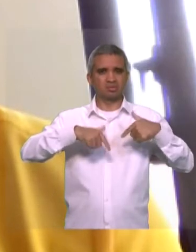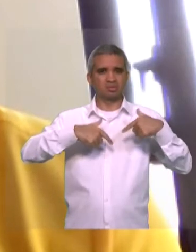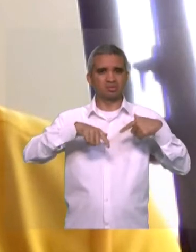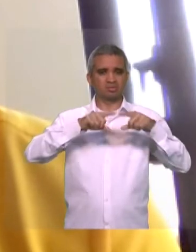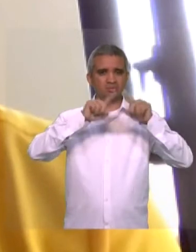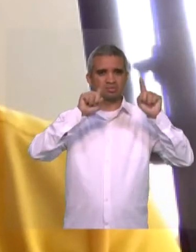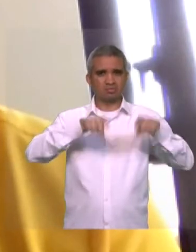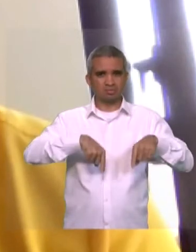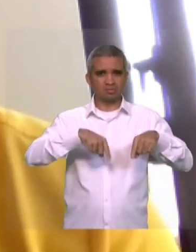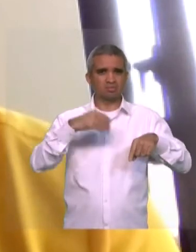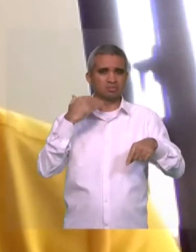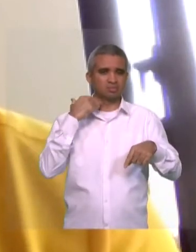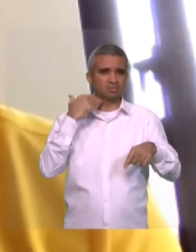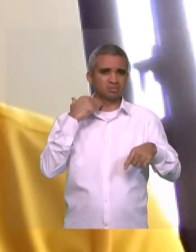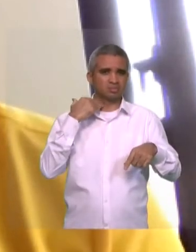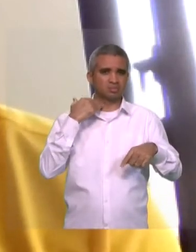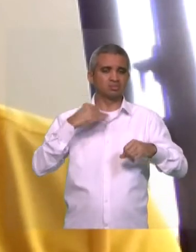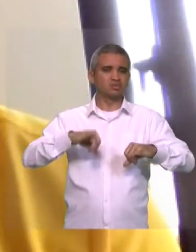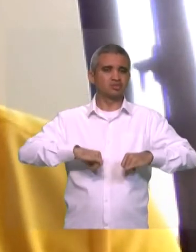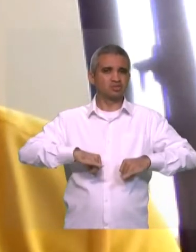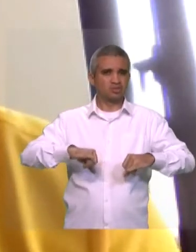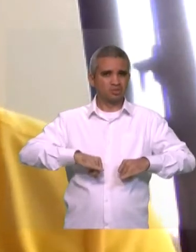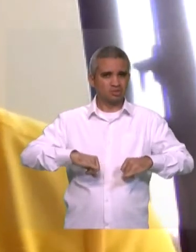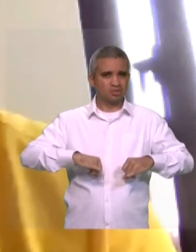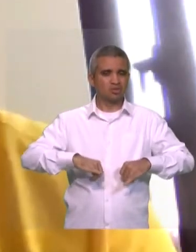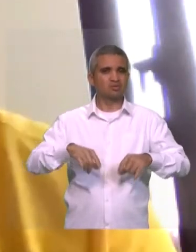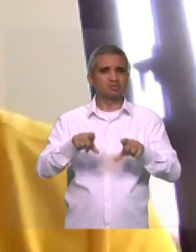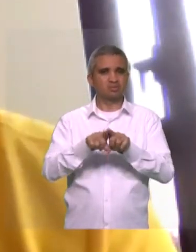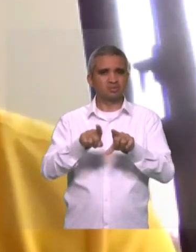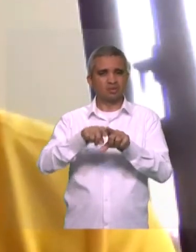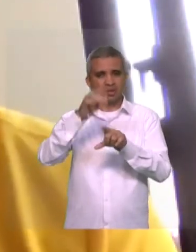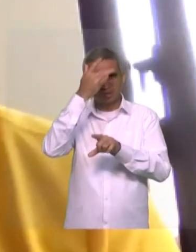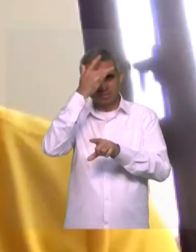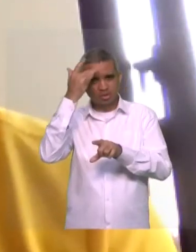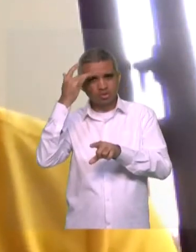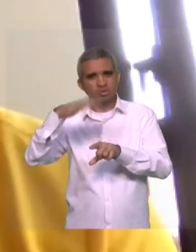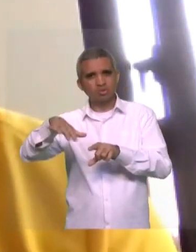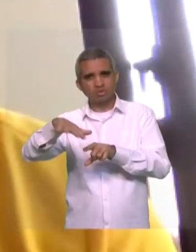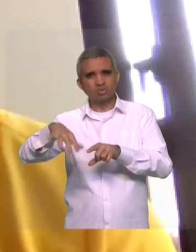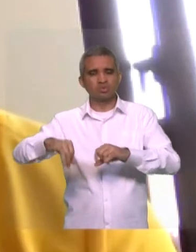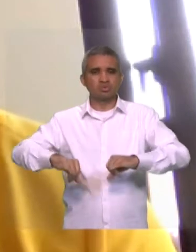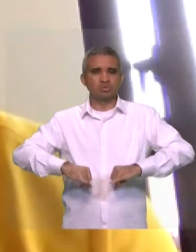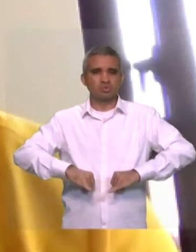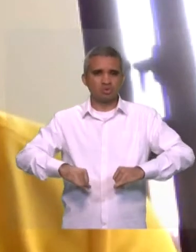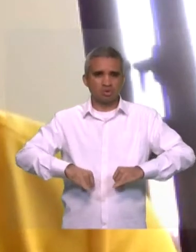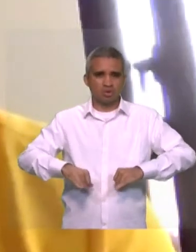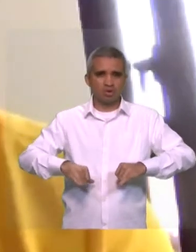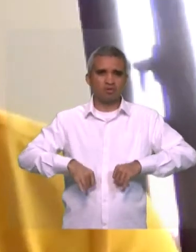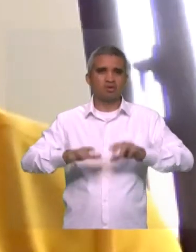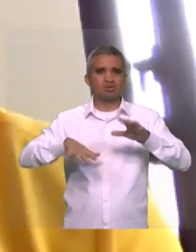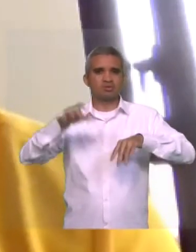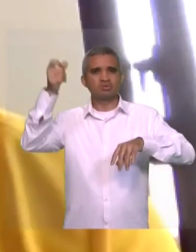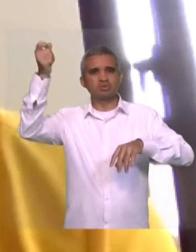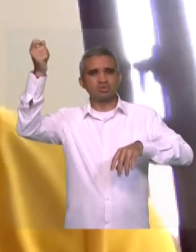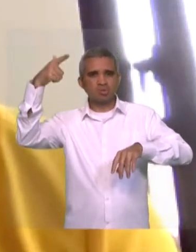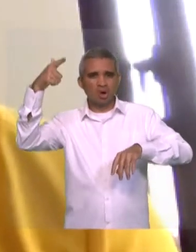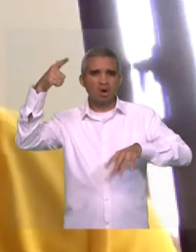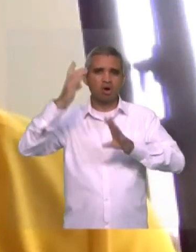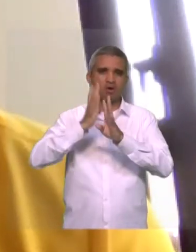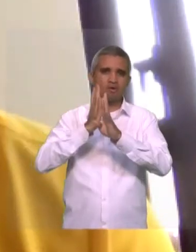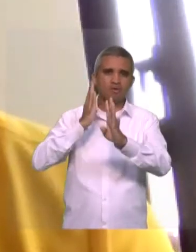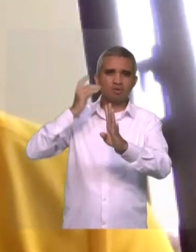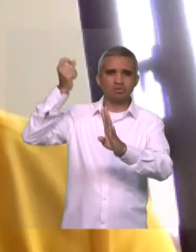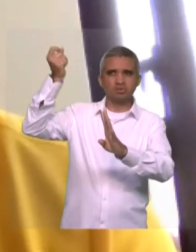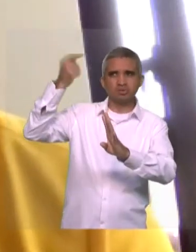infelizmente, as pessoas continuam a sofrer embaixo de sol e de chuva nas portas das agências bancárias para ter acesso a um